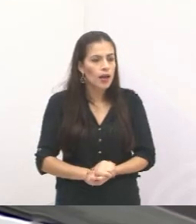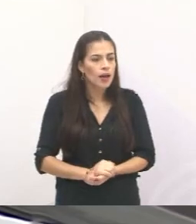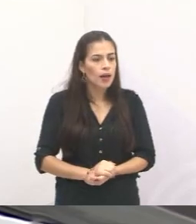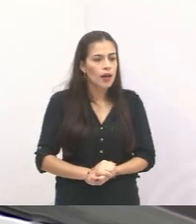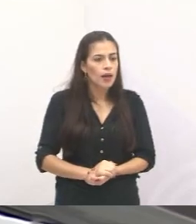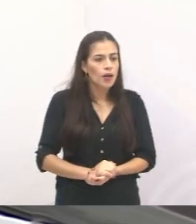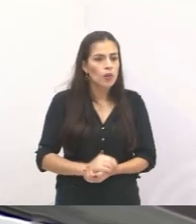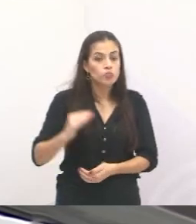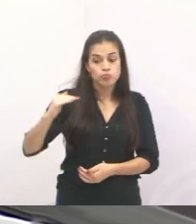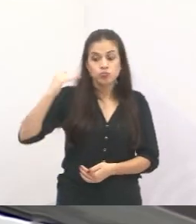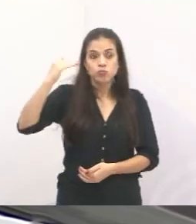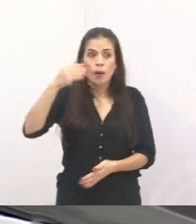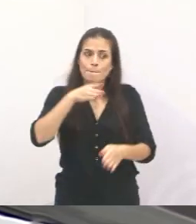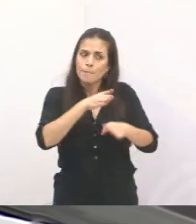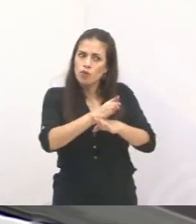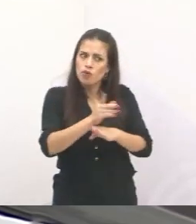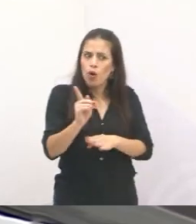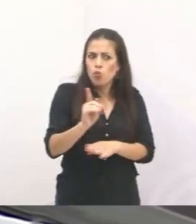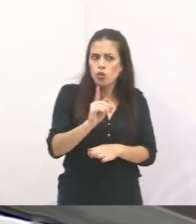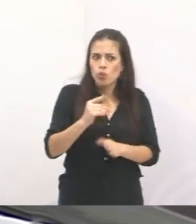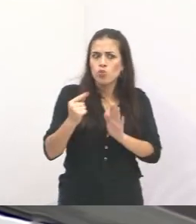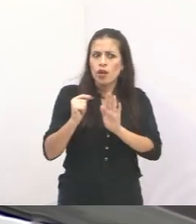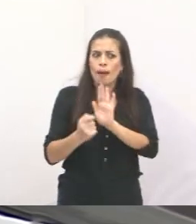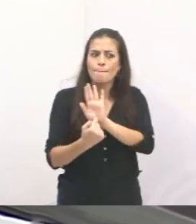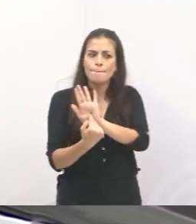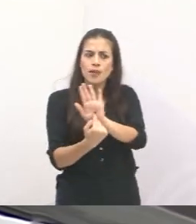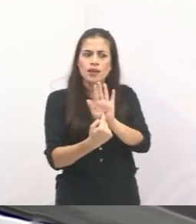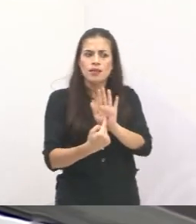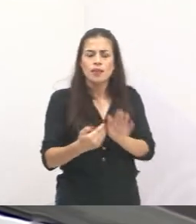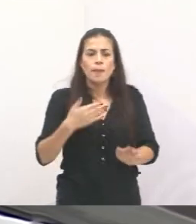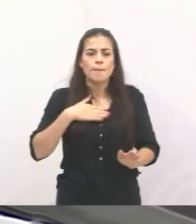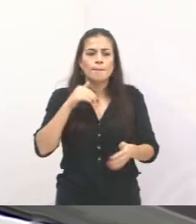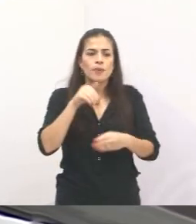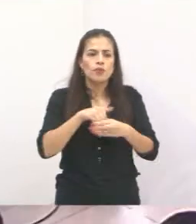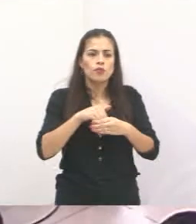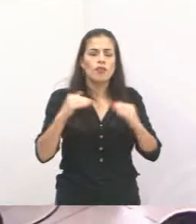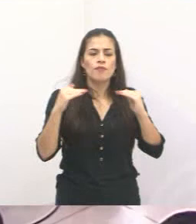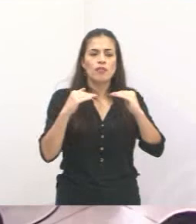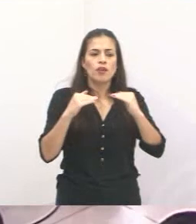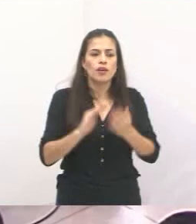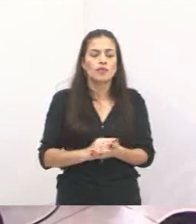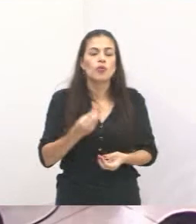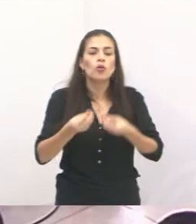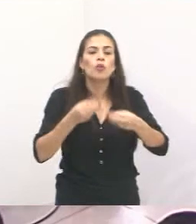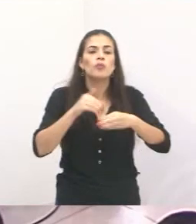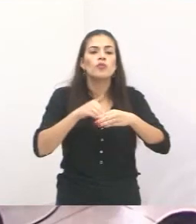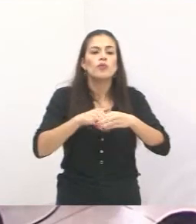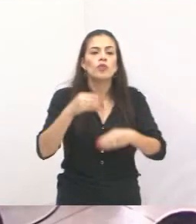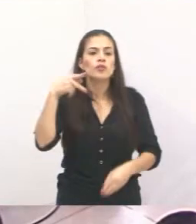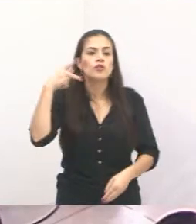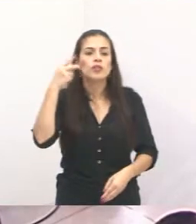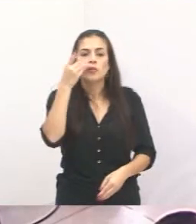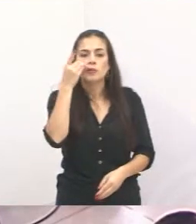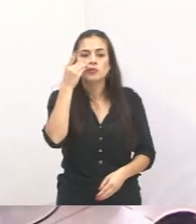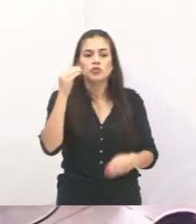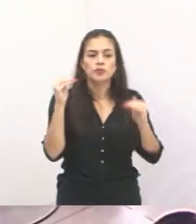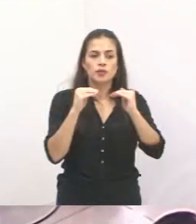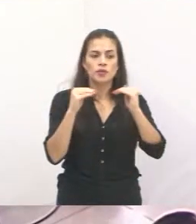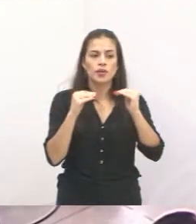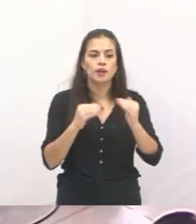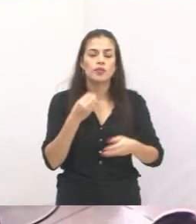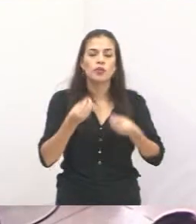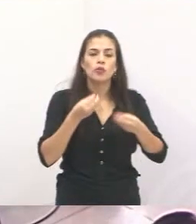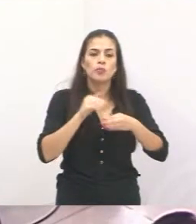ou não o que está sendo apresentado. Meu voto é favorável. Como vota o vereador Dude? Favorável.